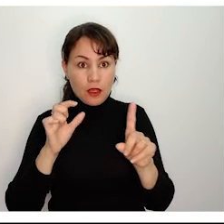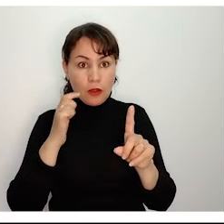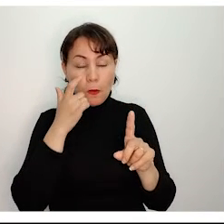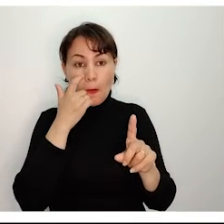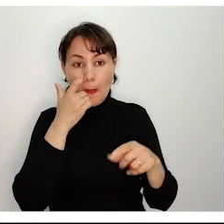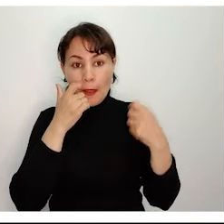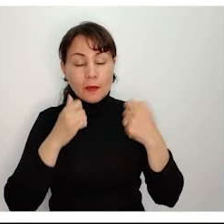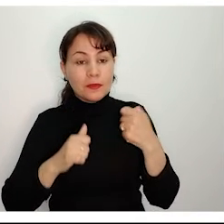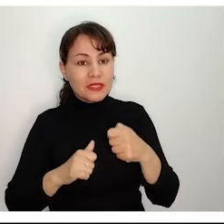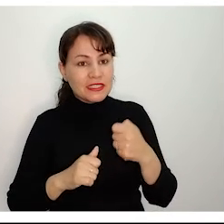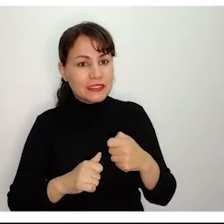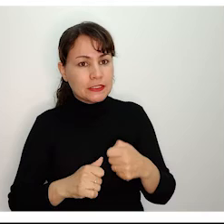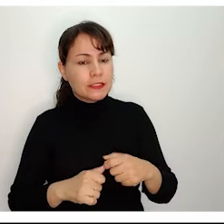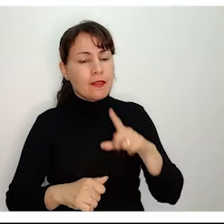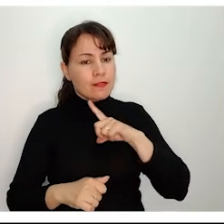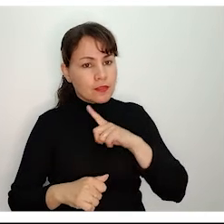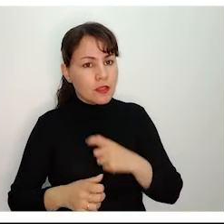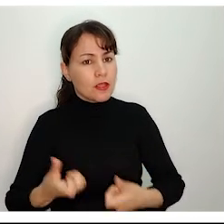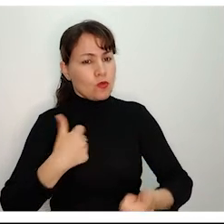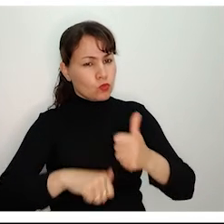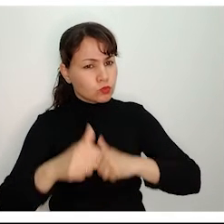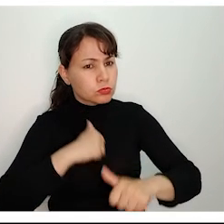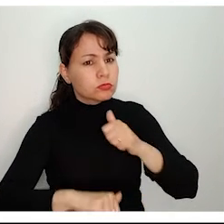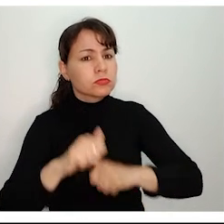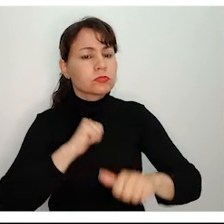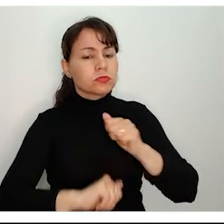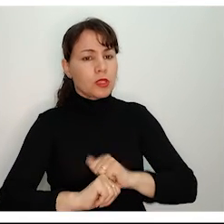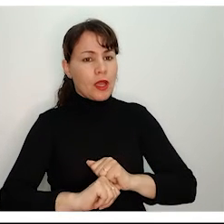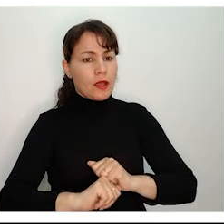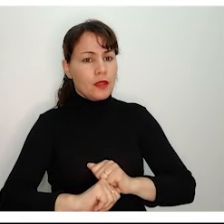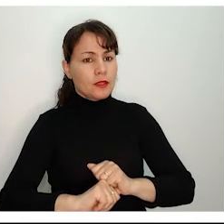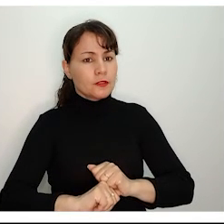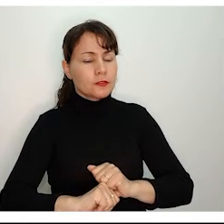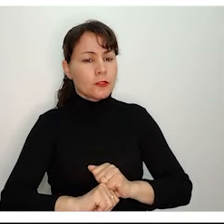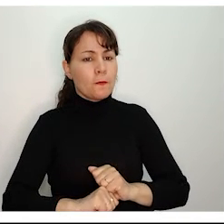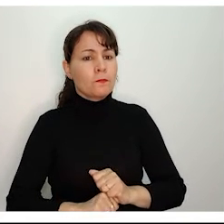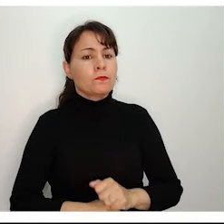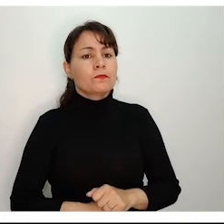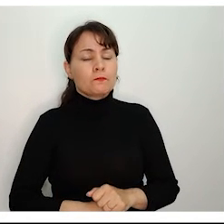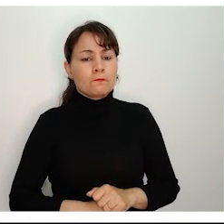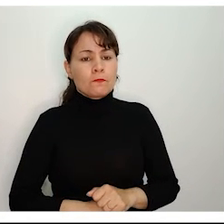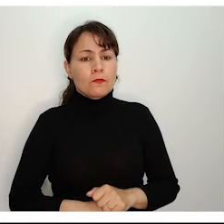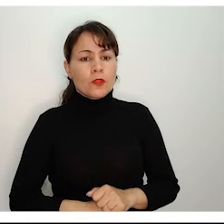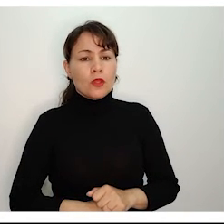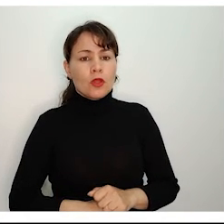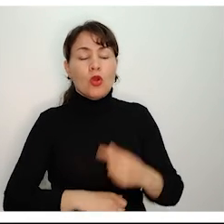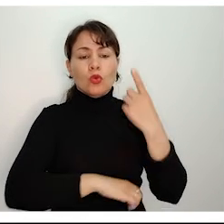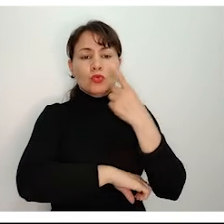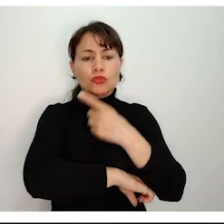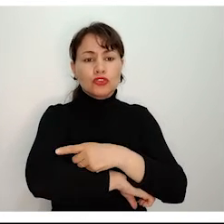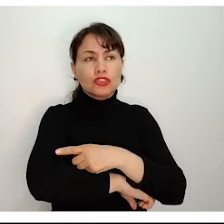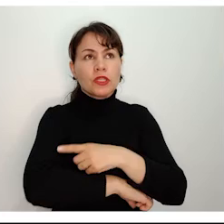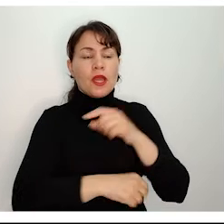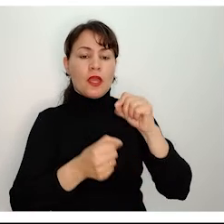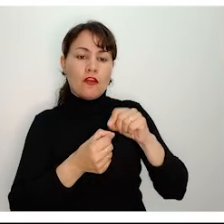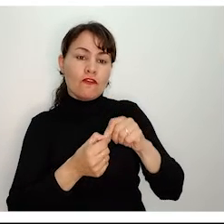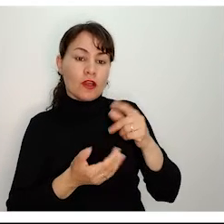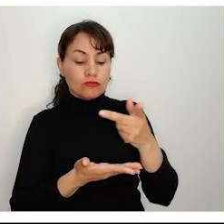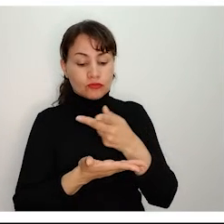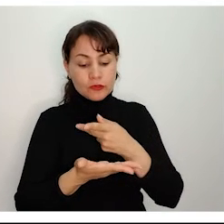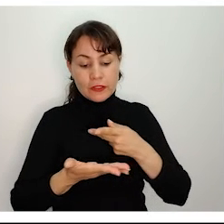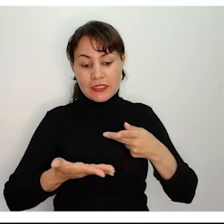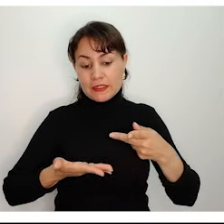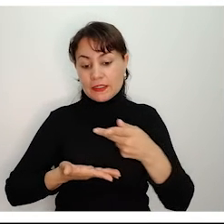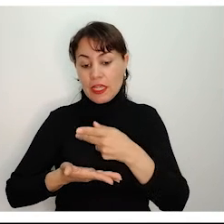mesmo movimento sem qualidade. Não é isso, é uma repetição de qualidade. Um dia